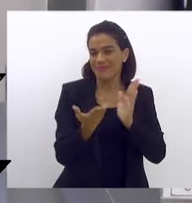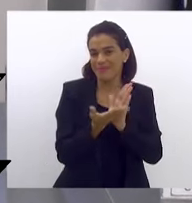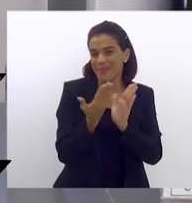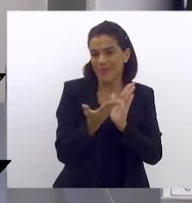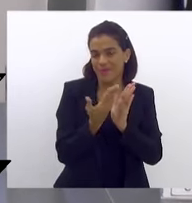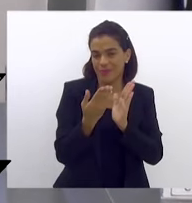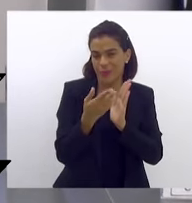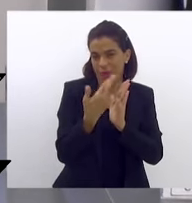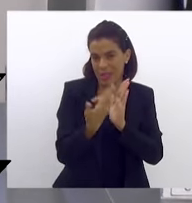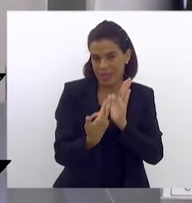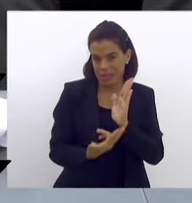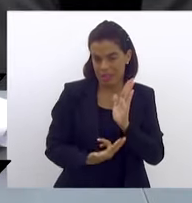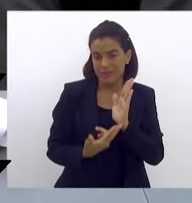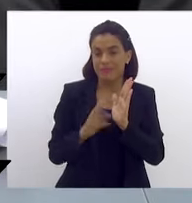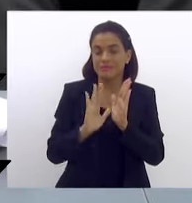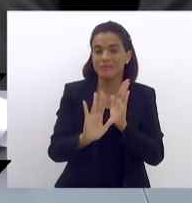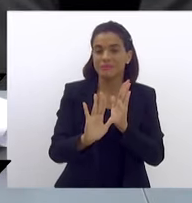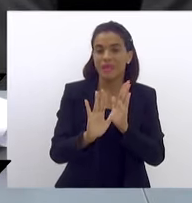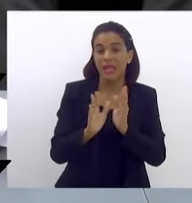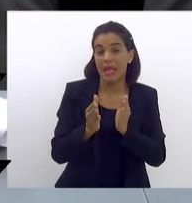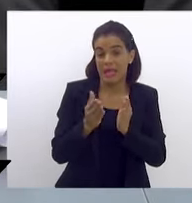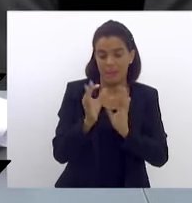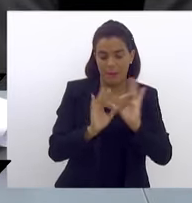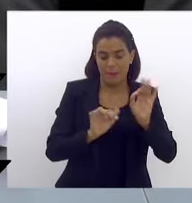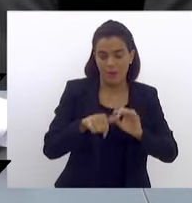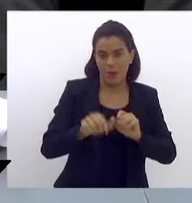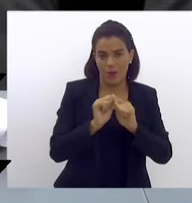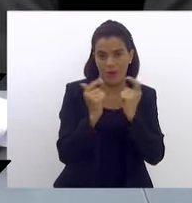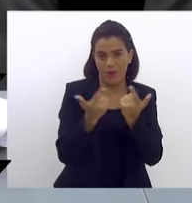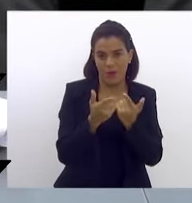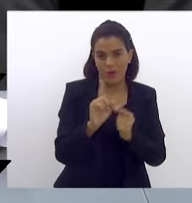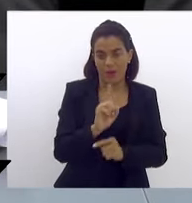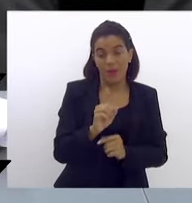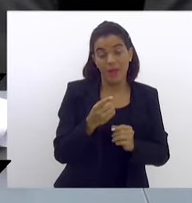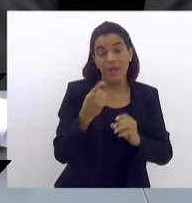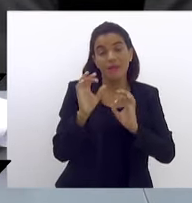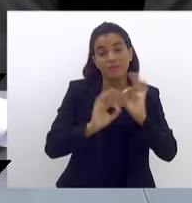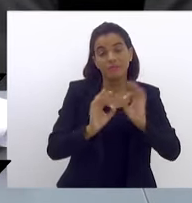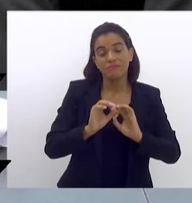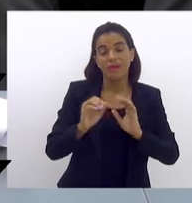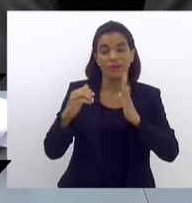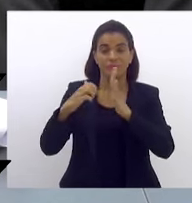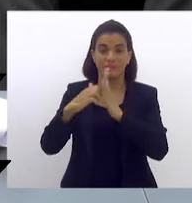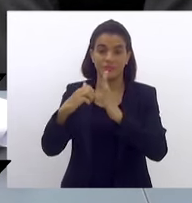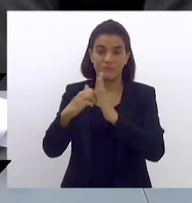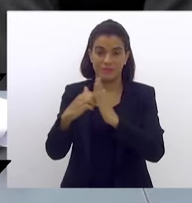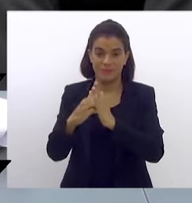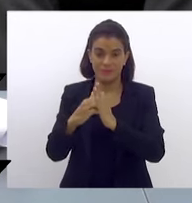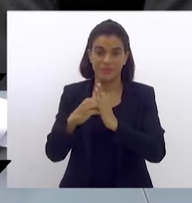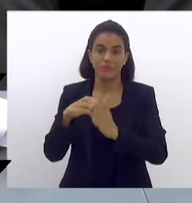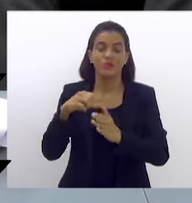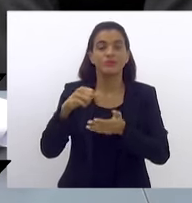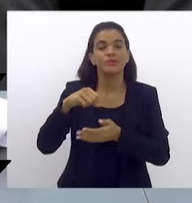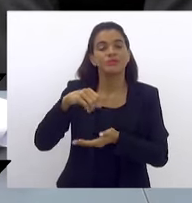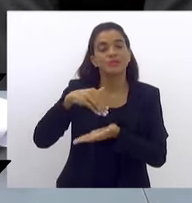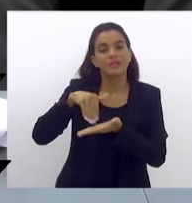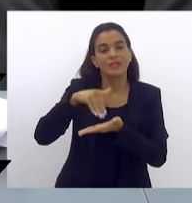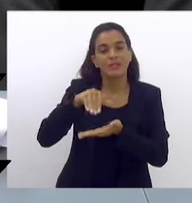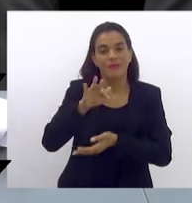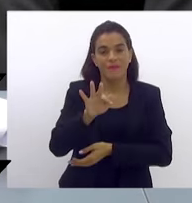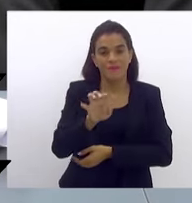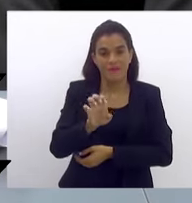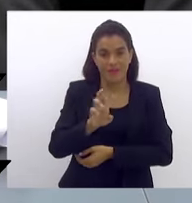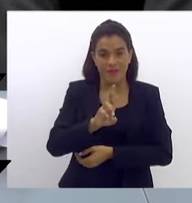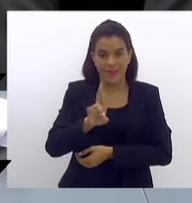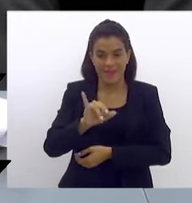pra assembleia preparou pra Câmara Federal do do secretário Ferreirinha com valor